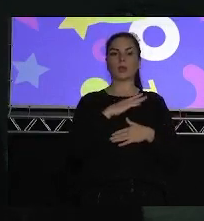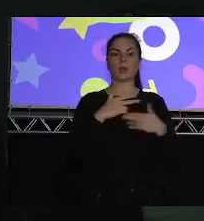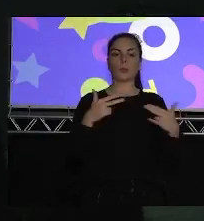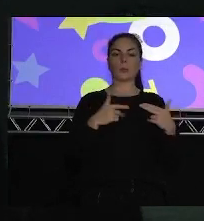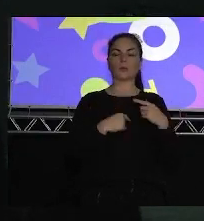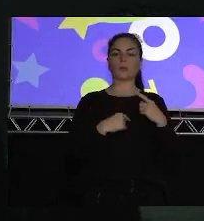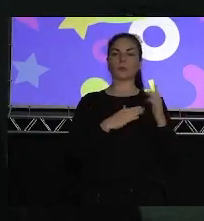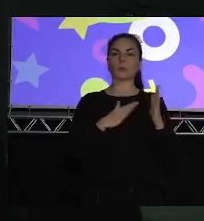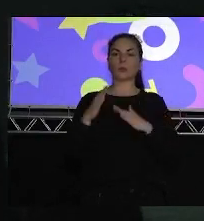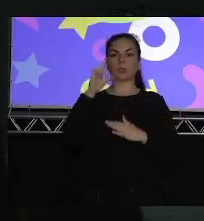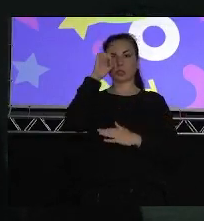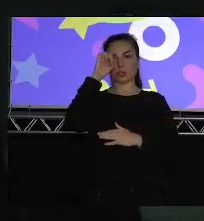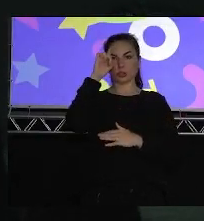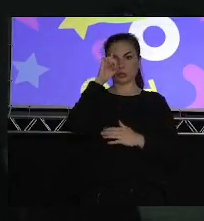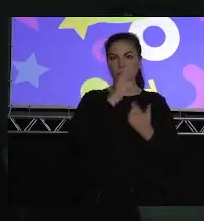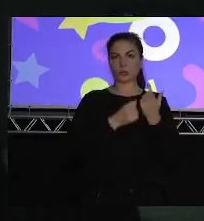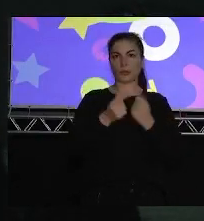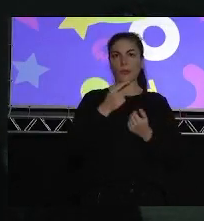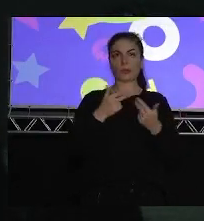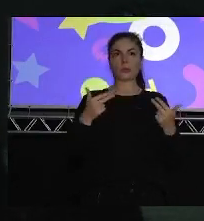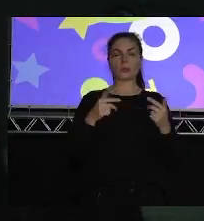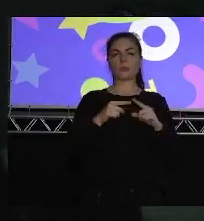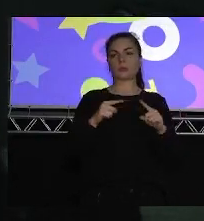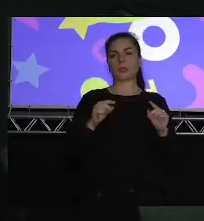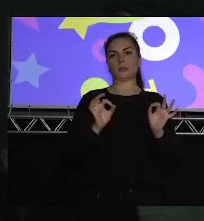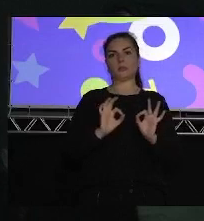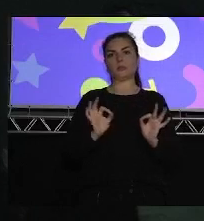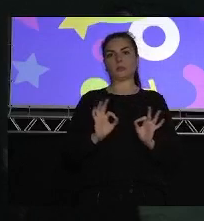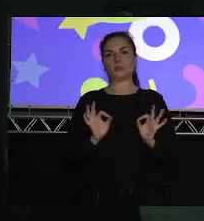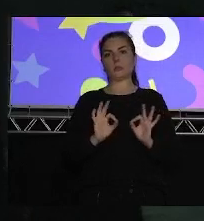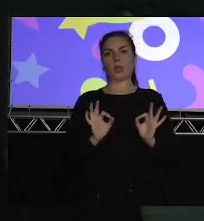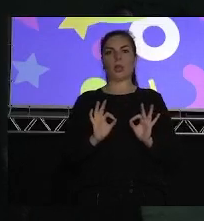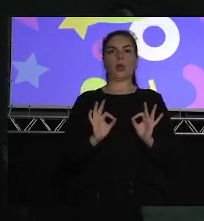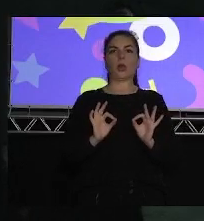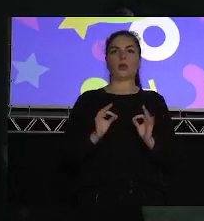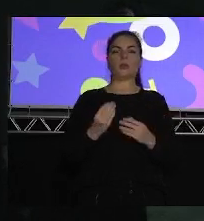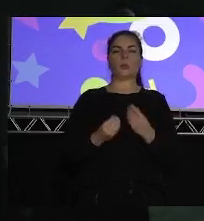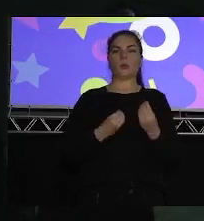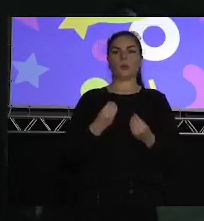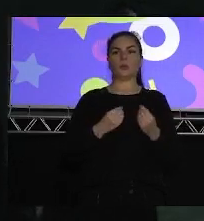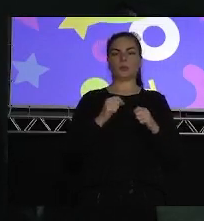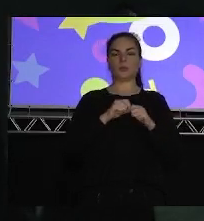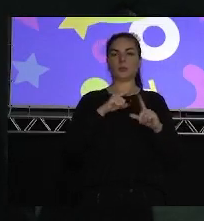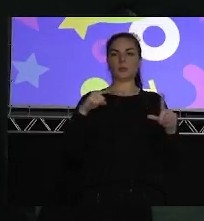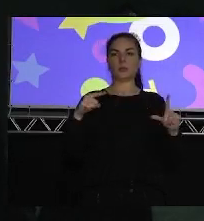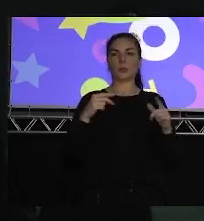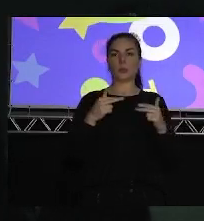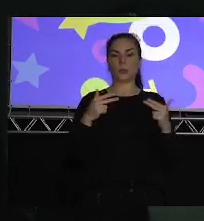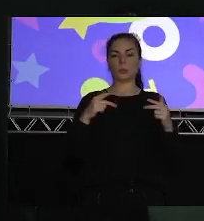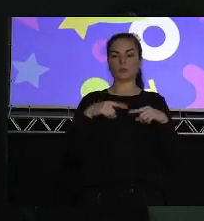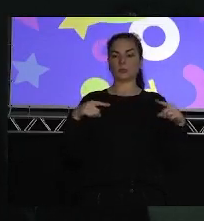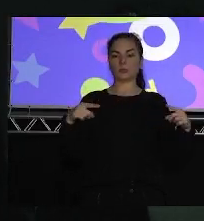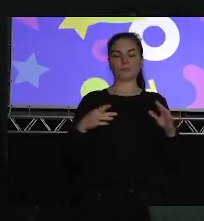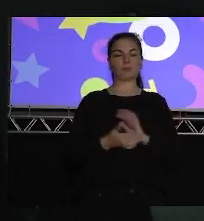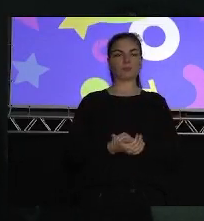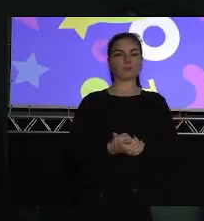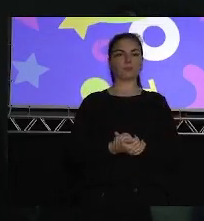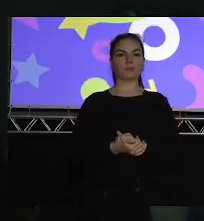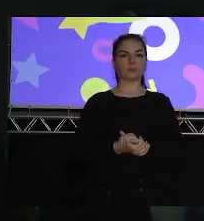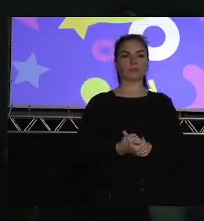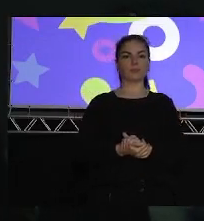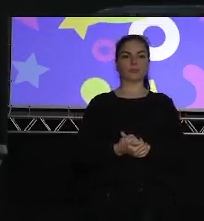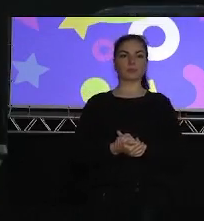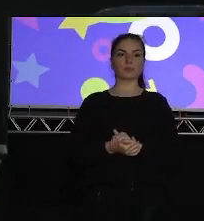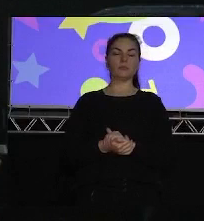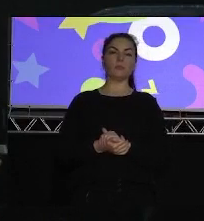dia, fazendo algumas cerimônias, mas nada que, de fato, fosse escalável, né? Meio que isolado. Tá? Bom, a